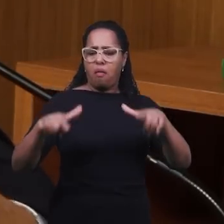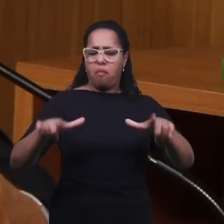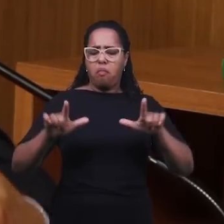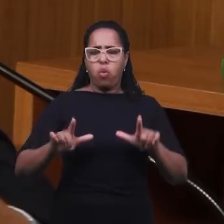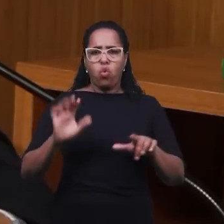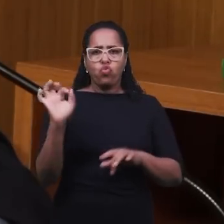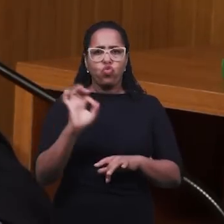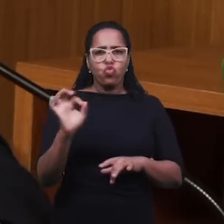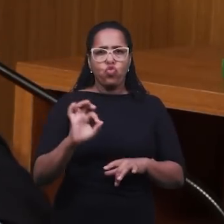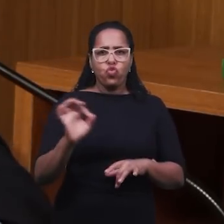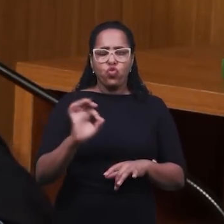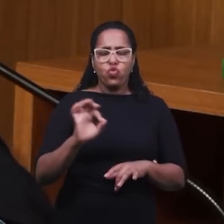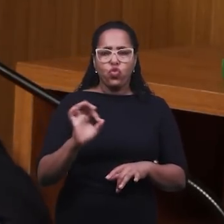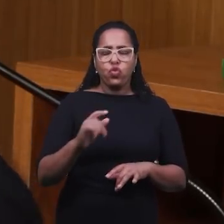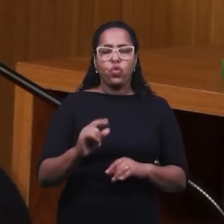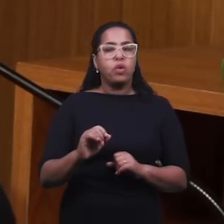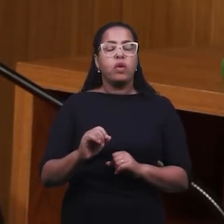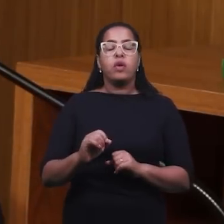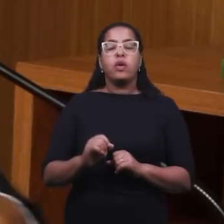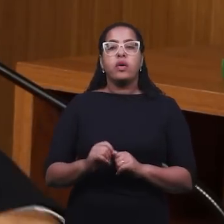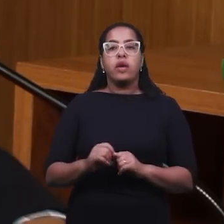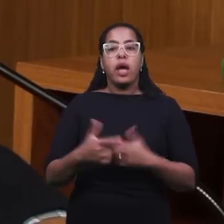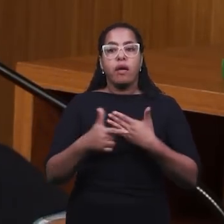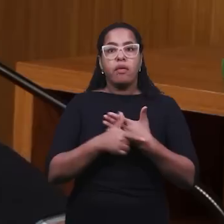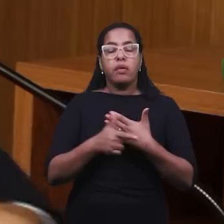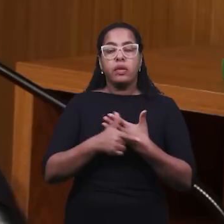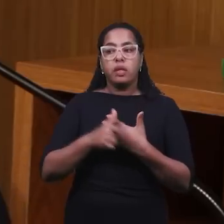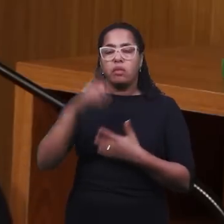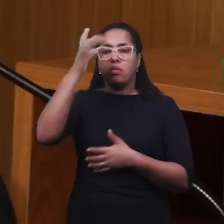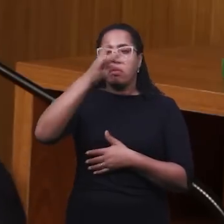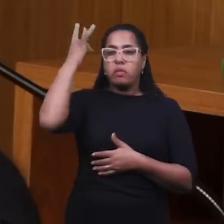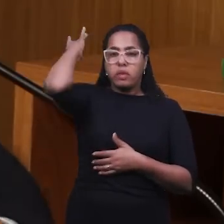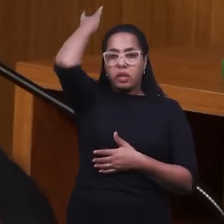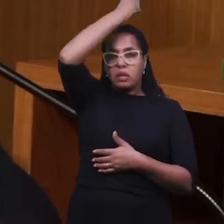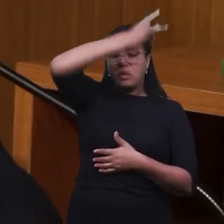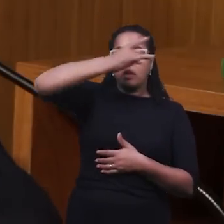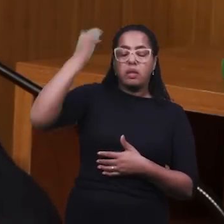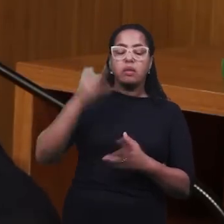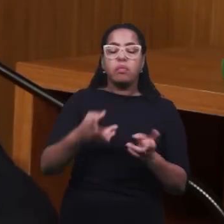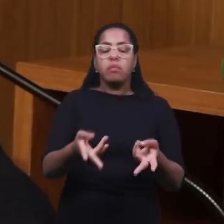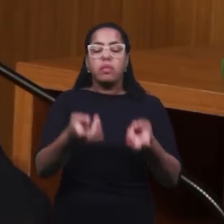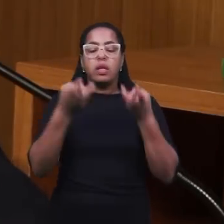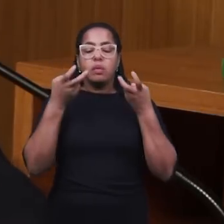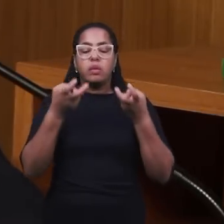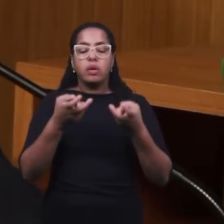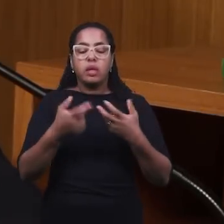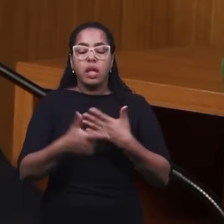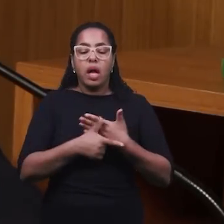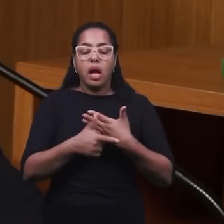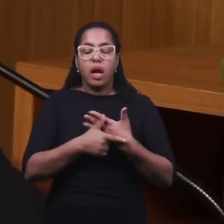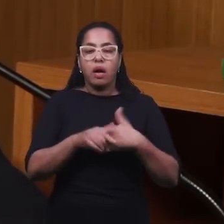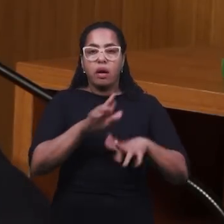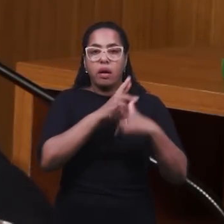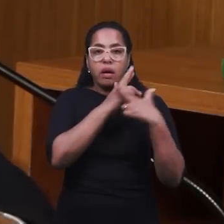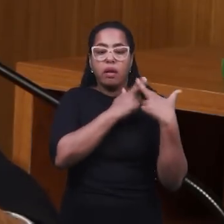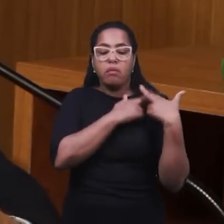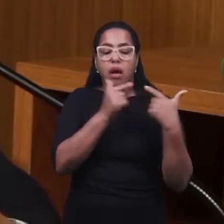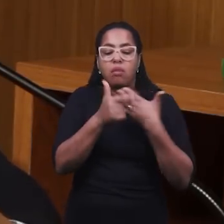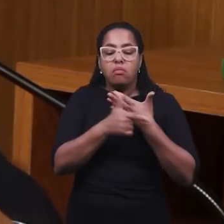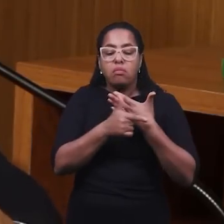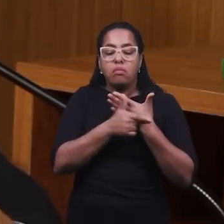Santo começa, então nessa função, porque na obra de Deus o que existe são funções, não são títulos,